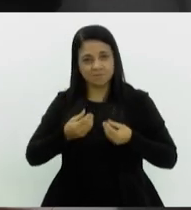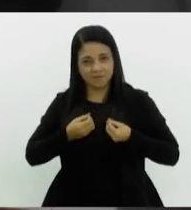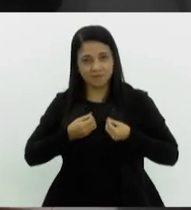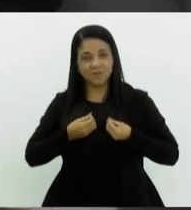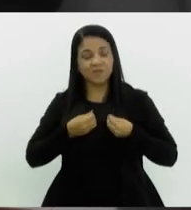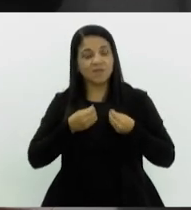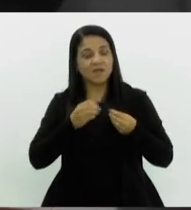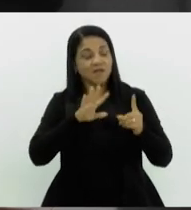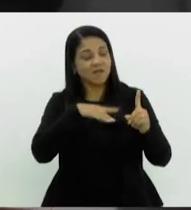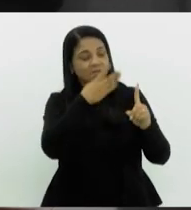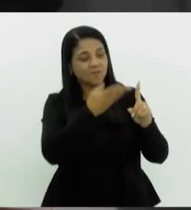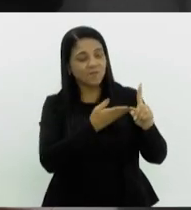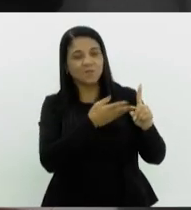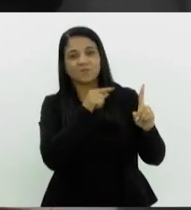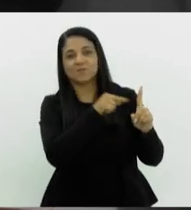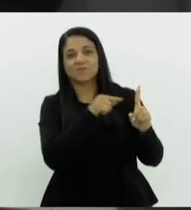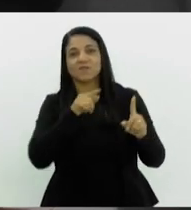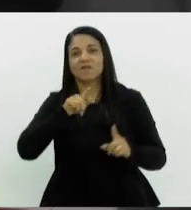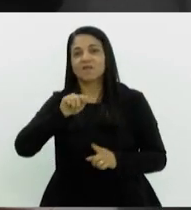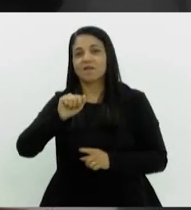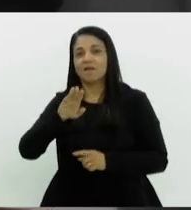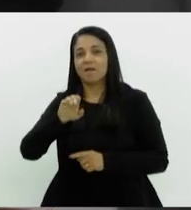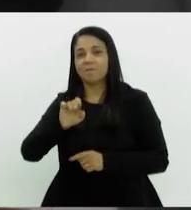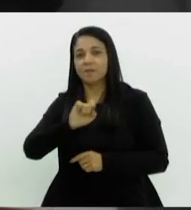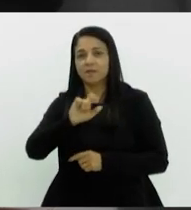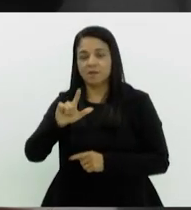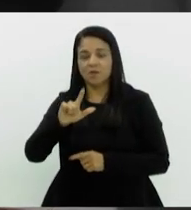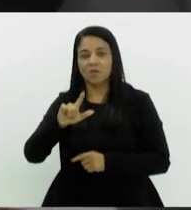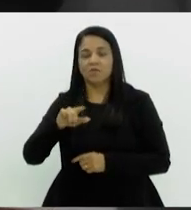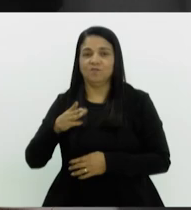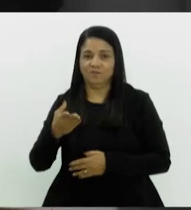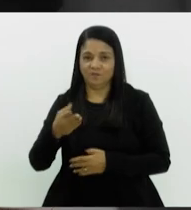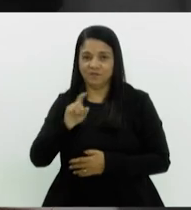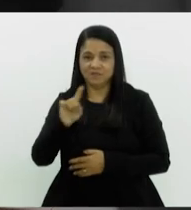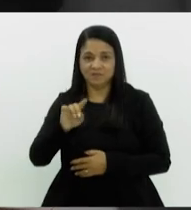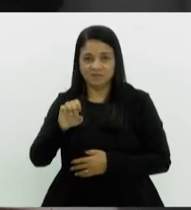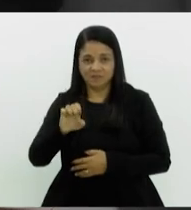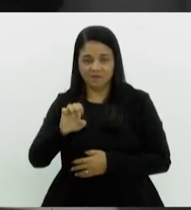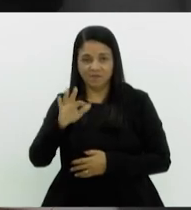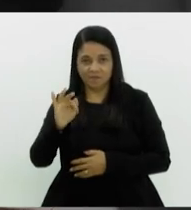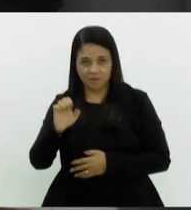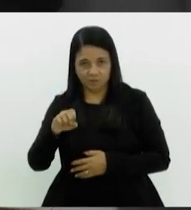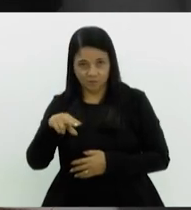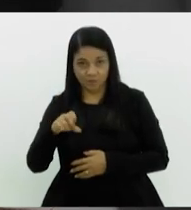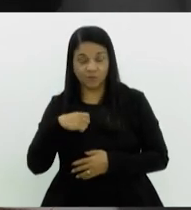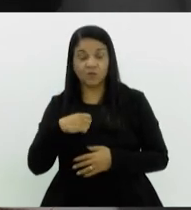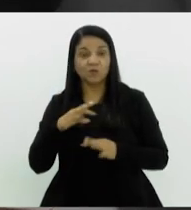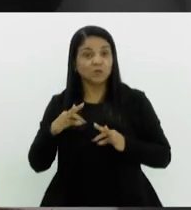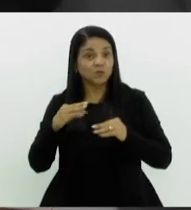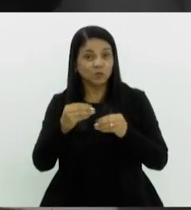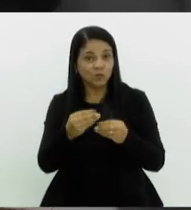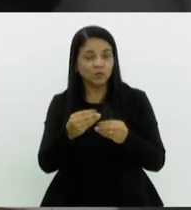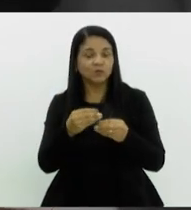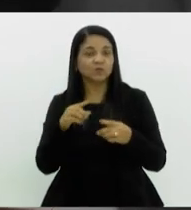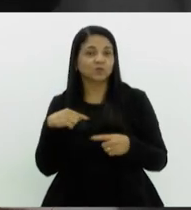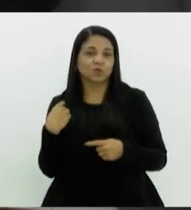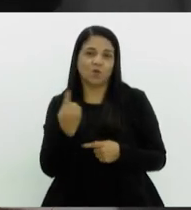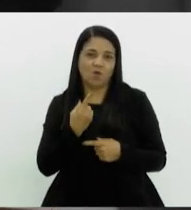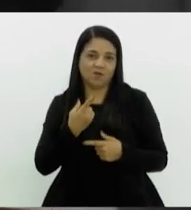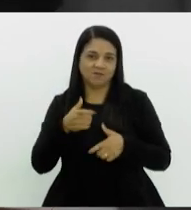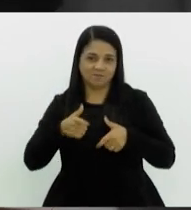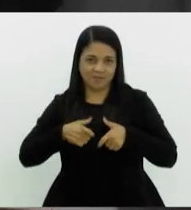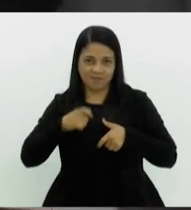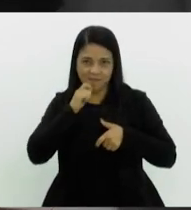tão maravilhoso que é o nosso Gabriel Zéfero. Sim, recebemos juntos, todos nós, essa medalha,